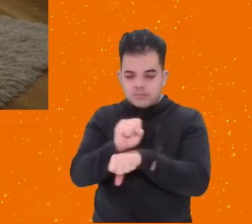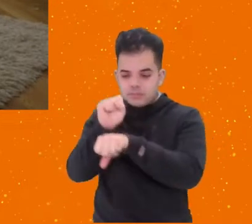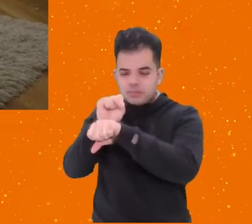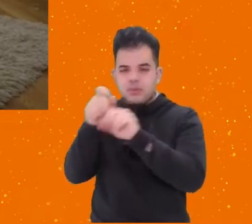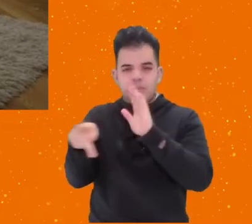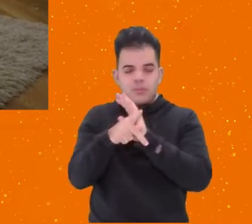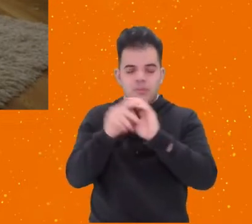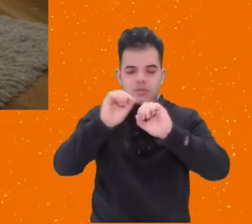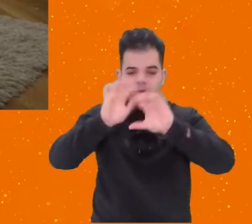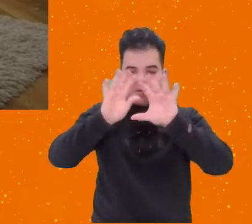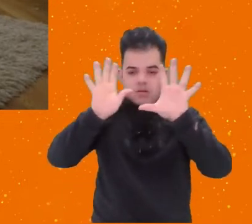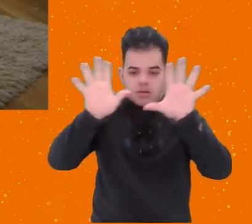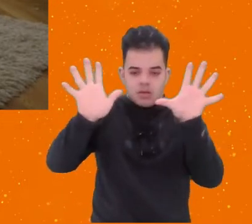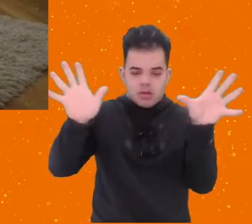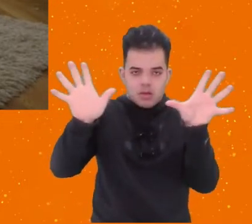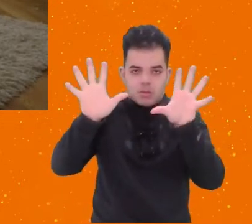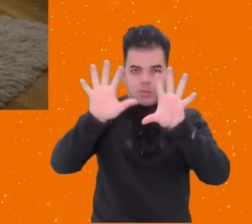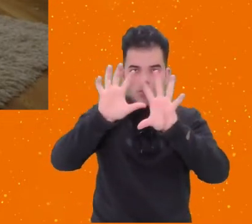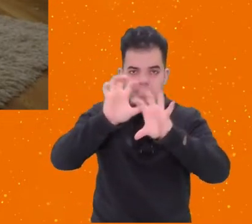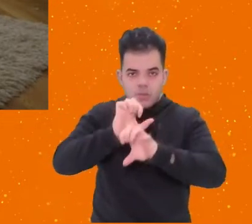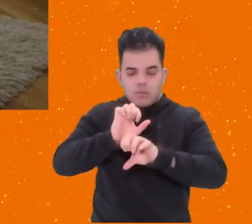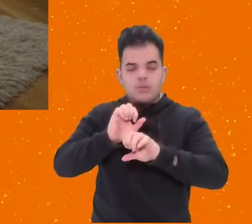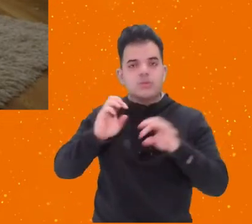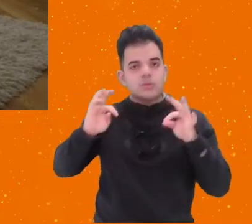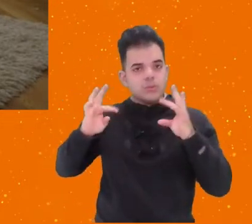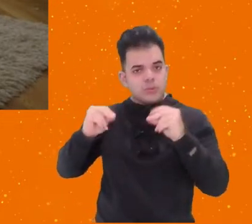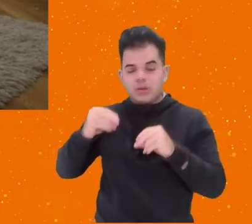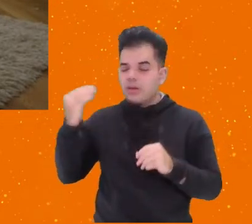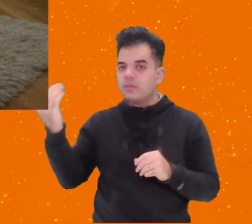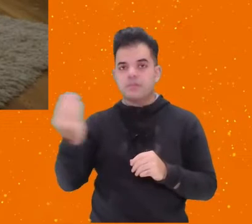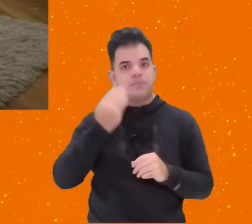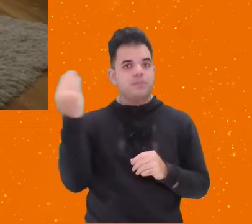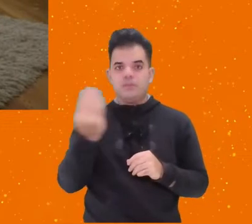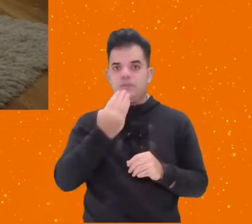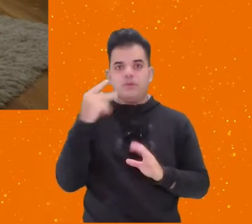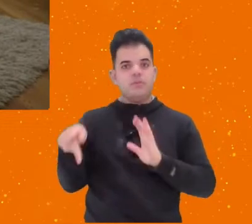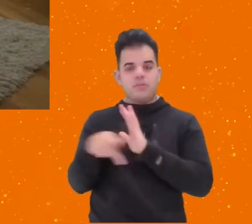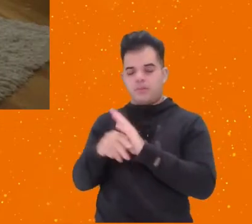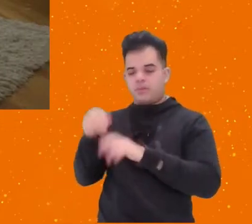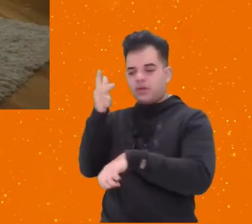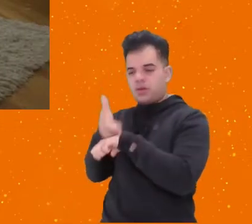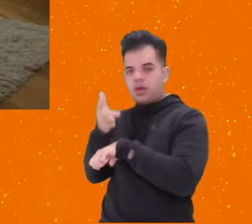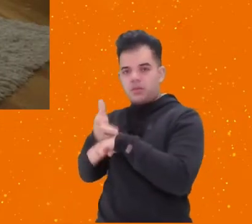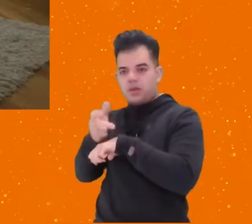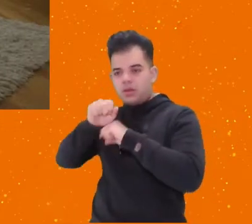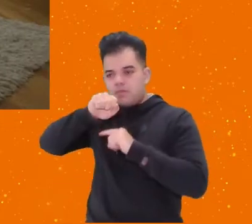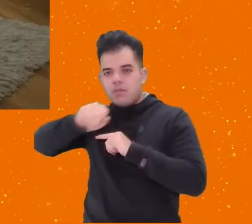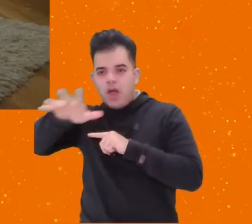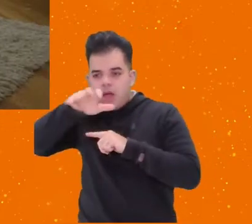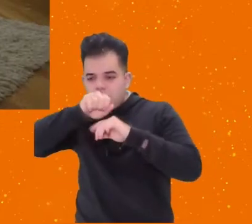diferença em uma cena. Coisa que praticamente seria impossível de fazer isso, por exemplo, com uma câmera broadcast. né? Uma câmera de sensor